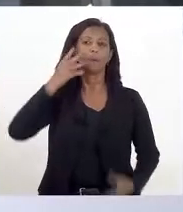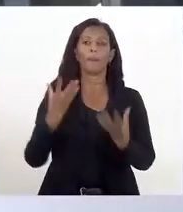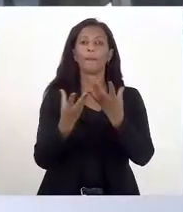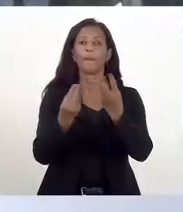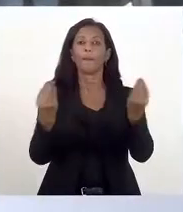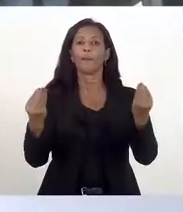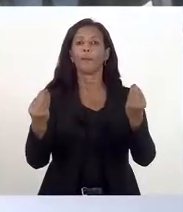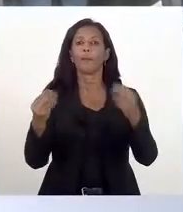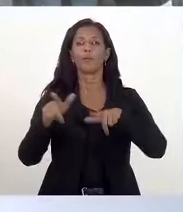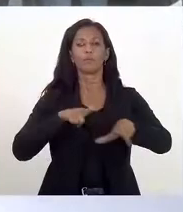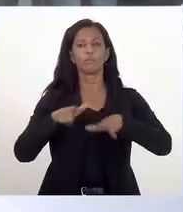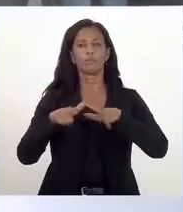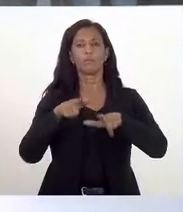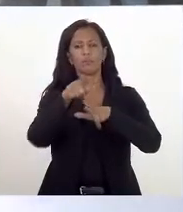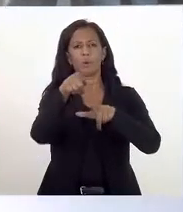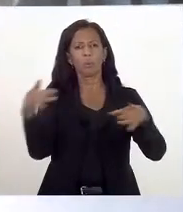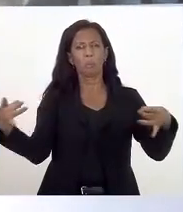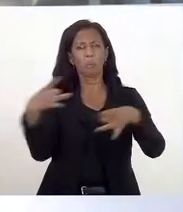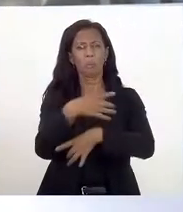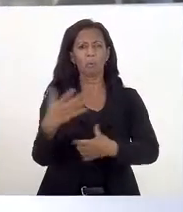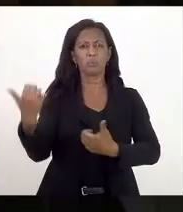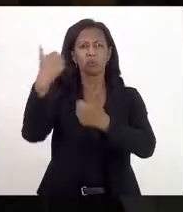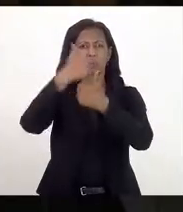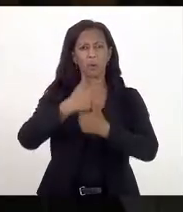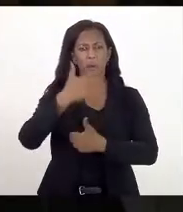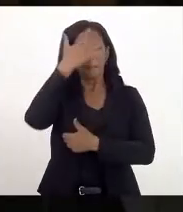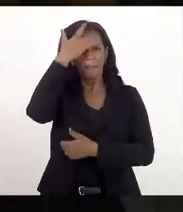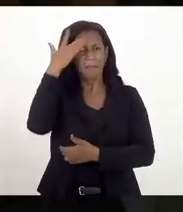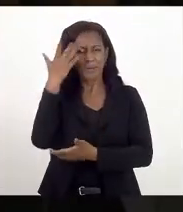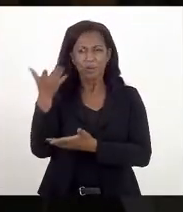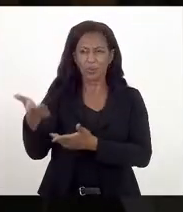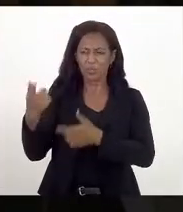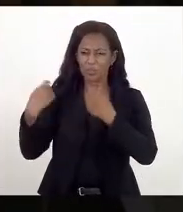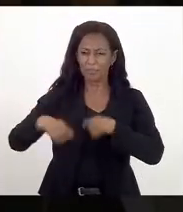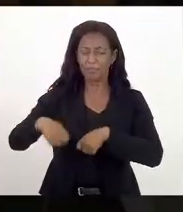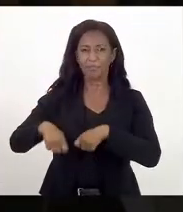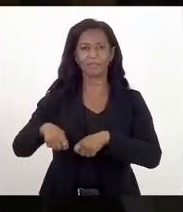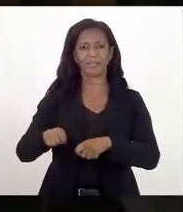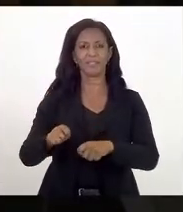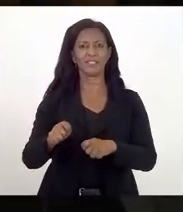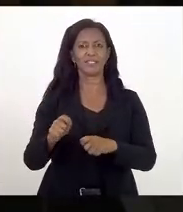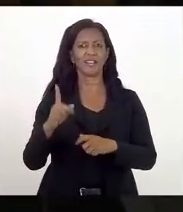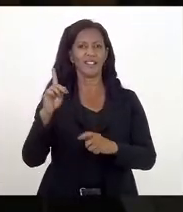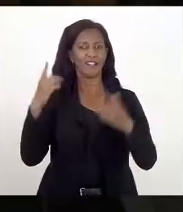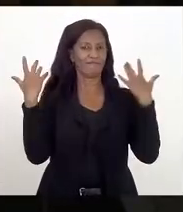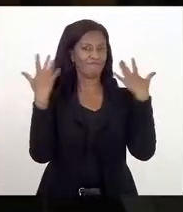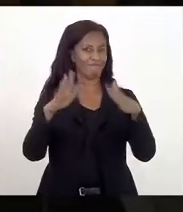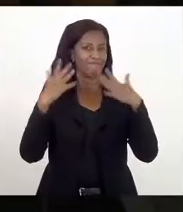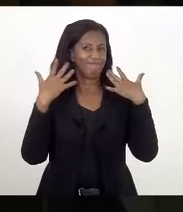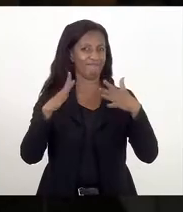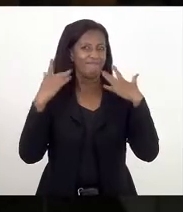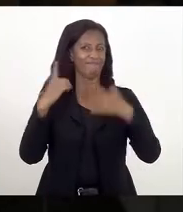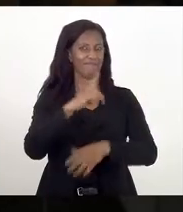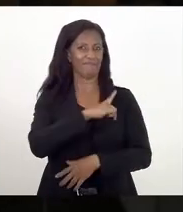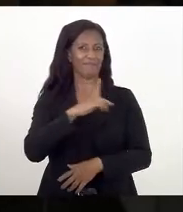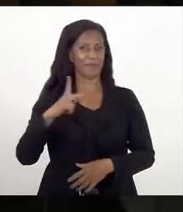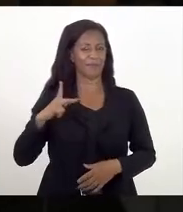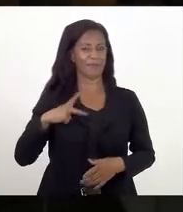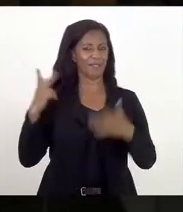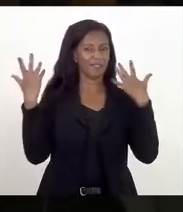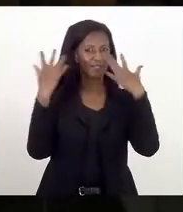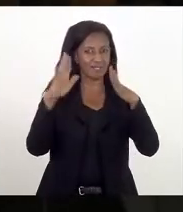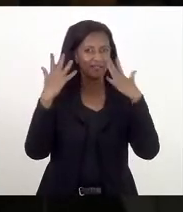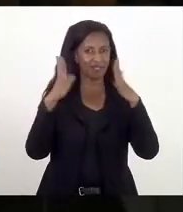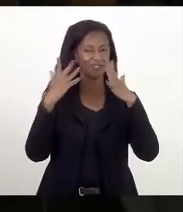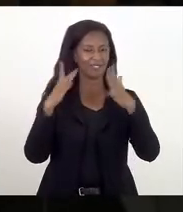muito obrigado por se colocar à disposição daqueles e daquelas que mais precisam. Viva a Defensoria Pública do Estado do Rio de Janeiro, viva defensoras,